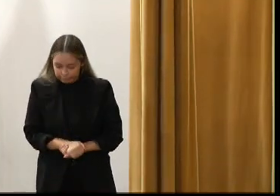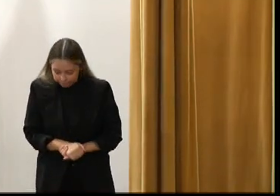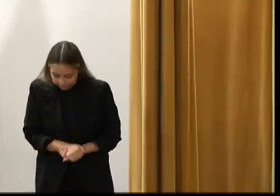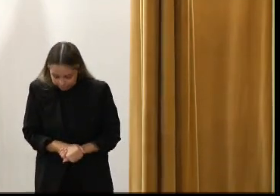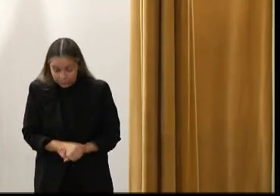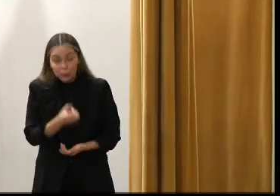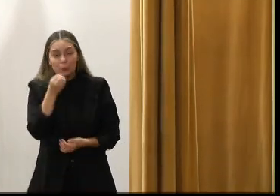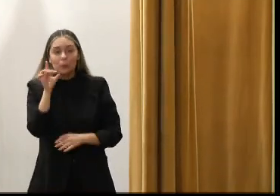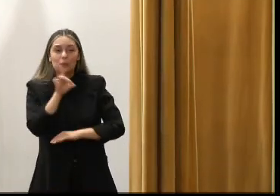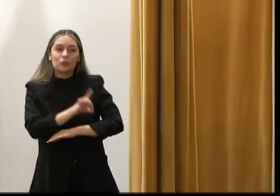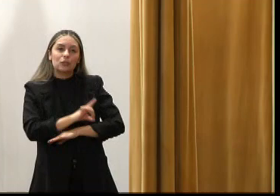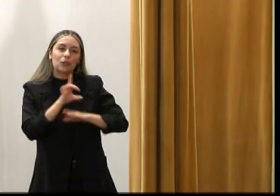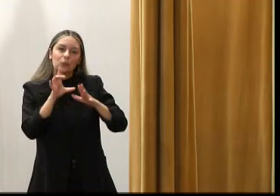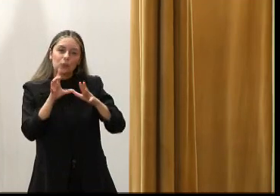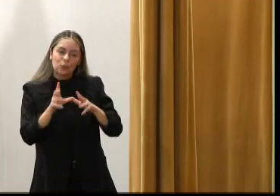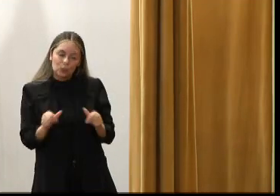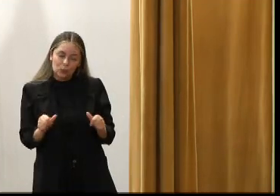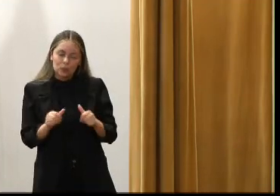Muito bom dia a todos.